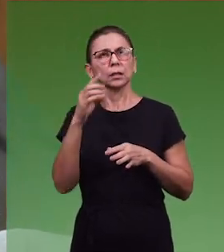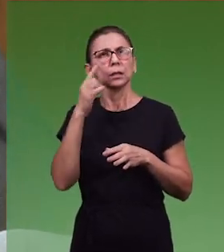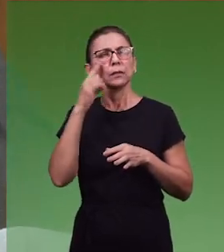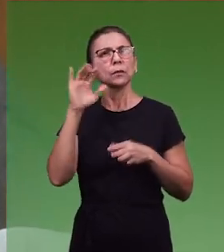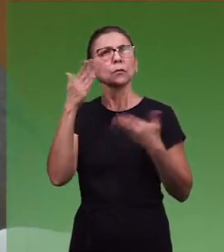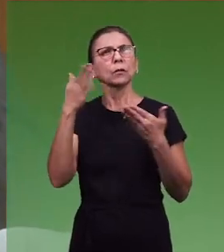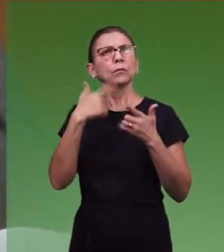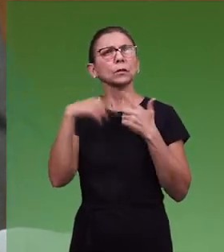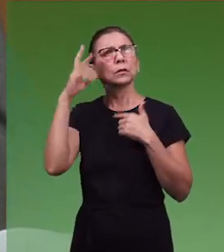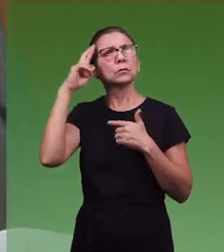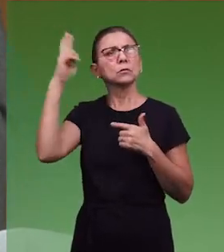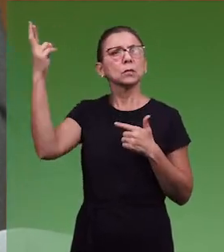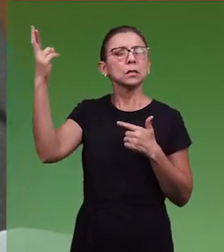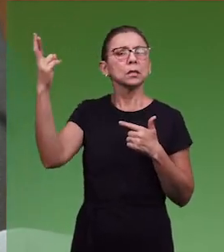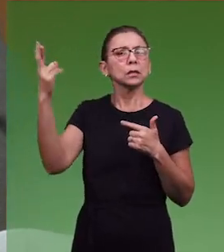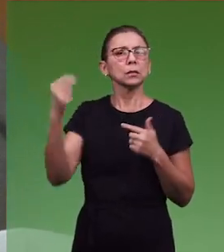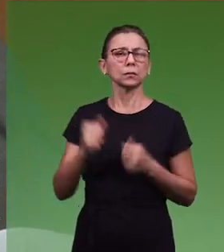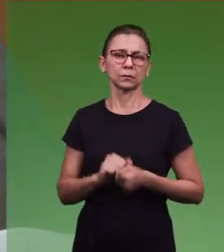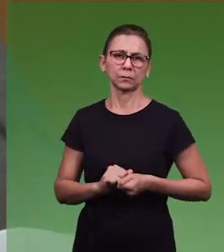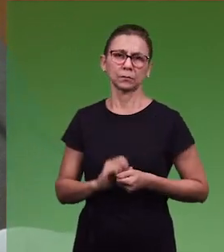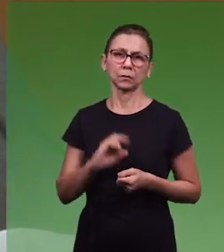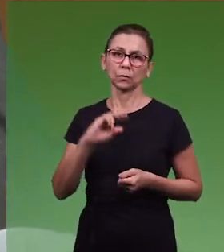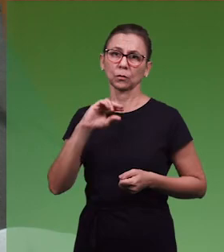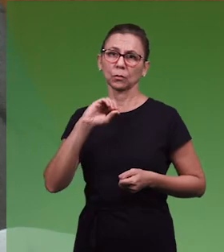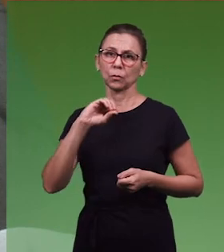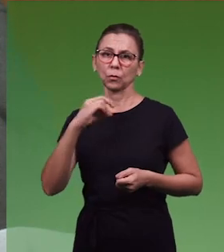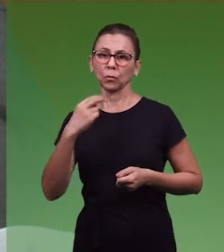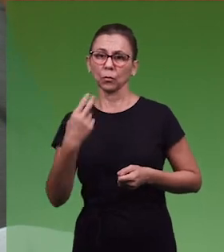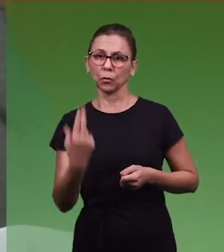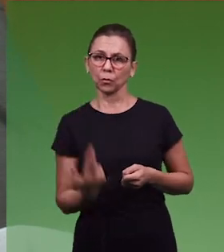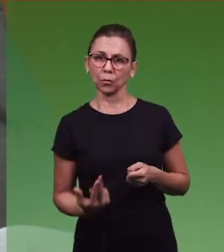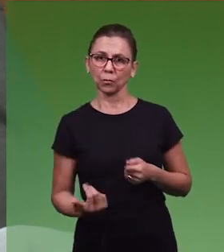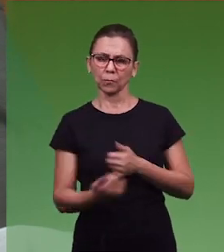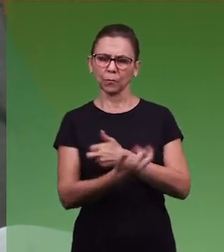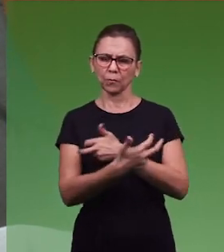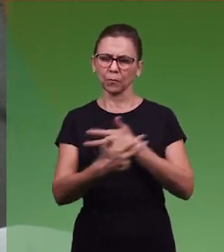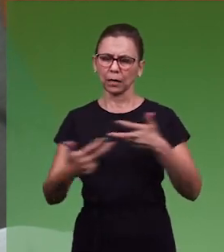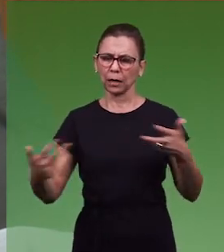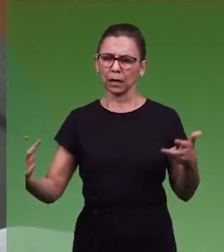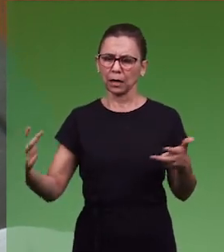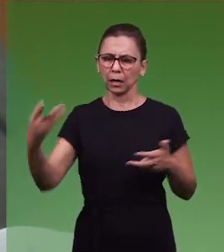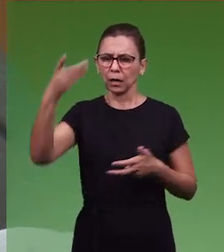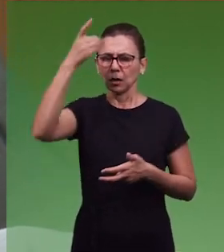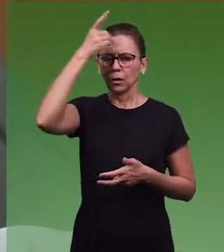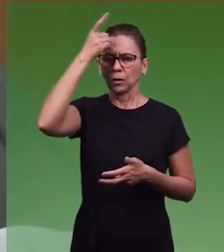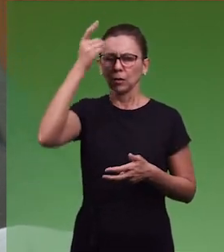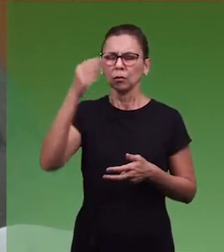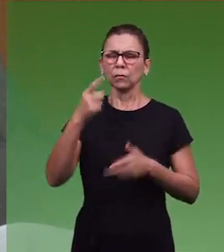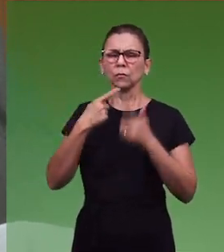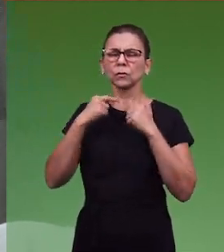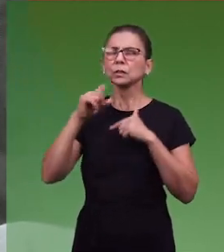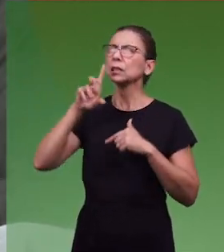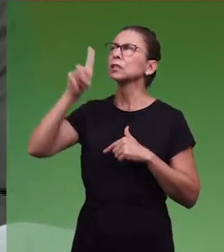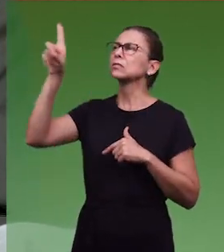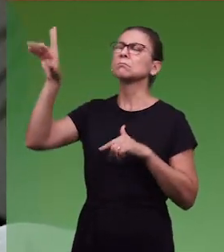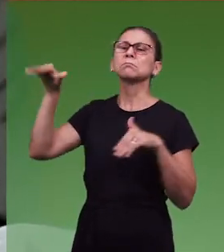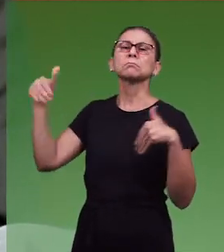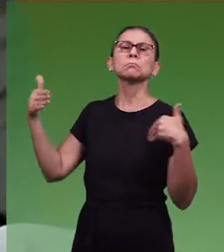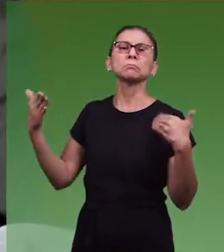maneira, através dos diversos dons, o Senhor dá a entender qual é a vontade dele para o culto.